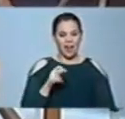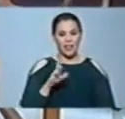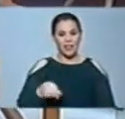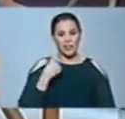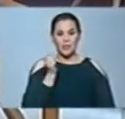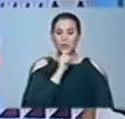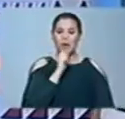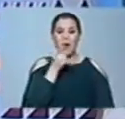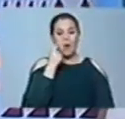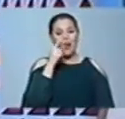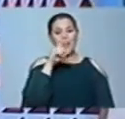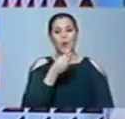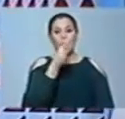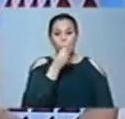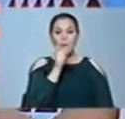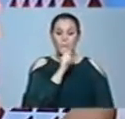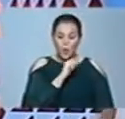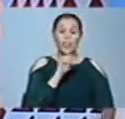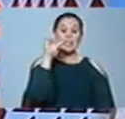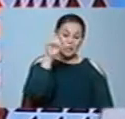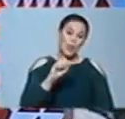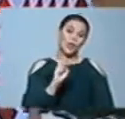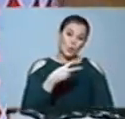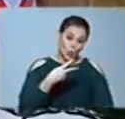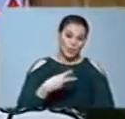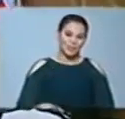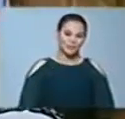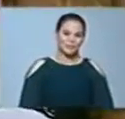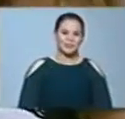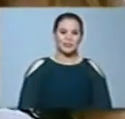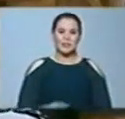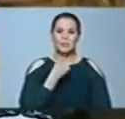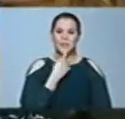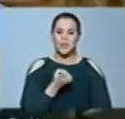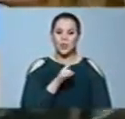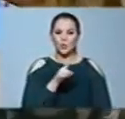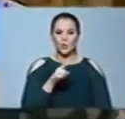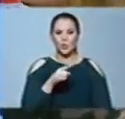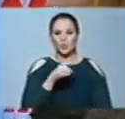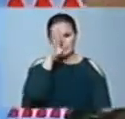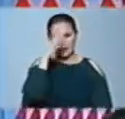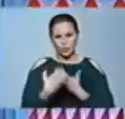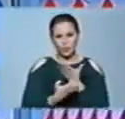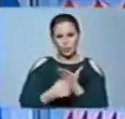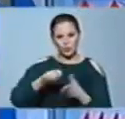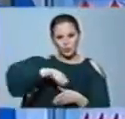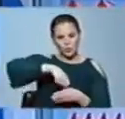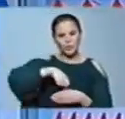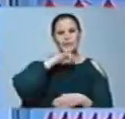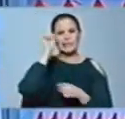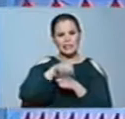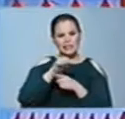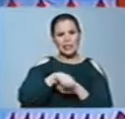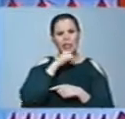provar e até comer do vale o técnico me pergunto eu já tinha aumentado 10 o